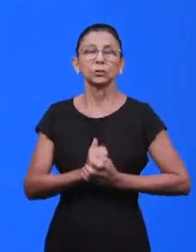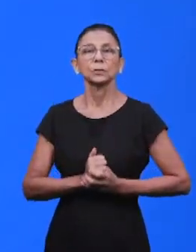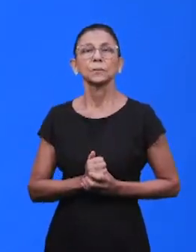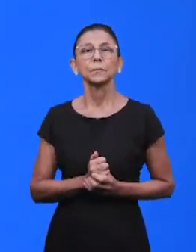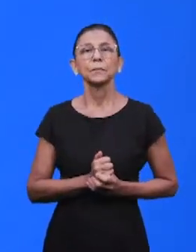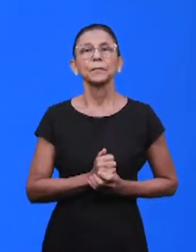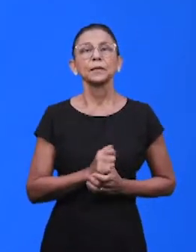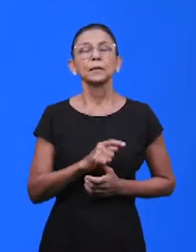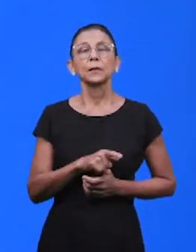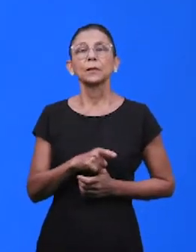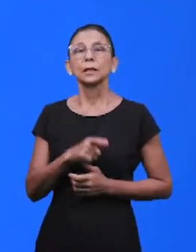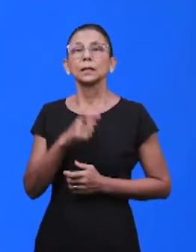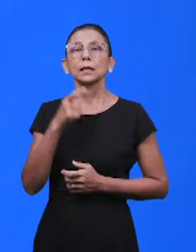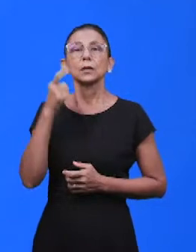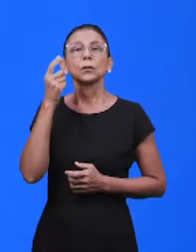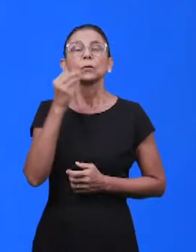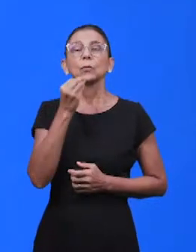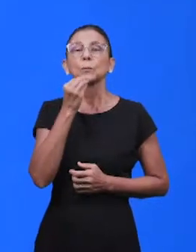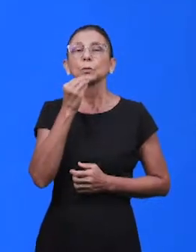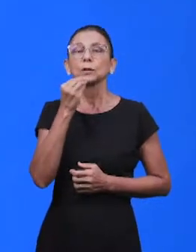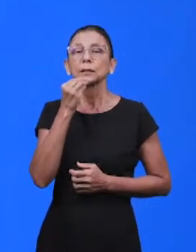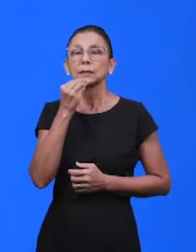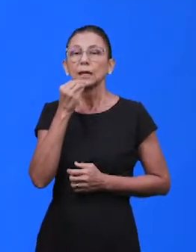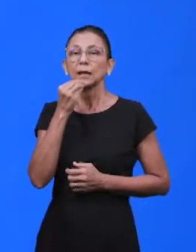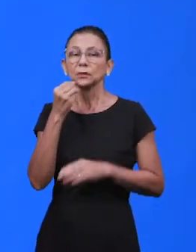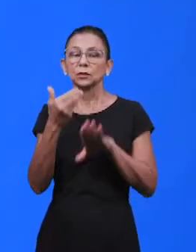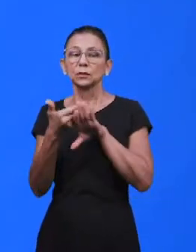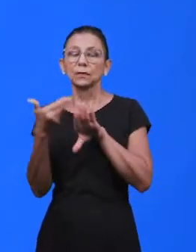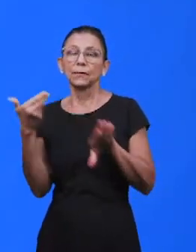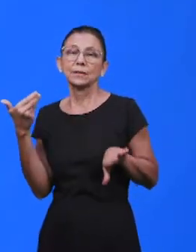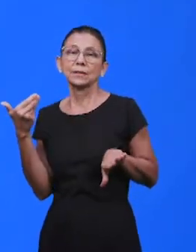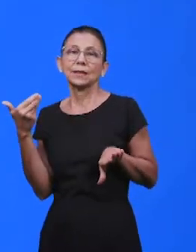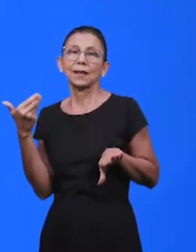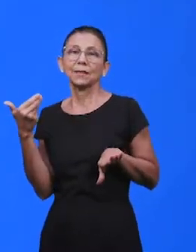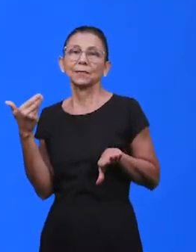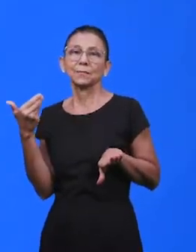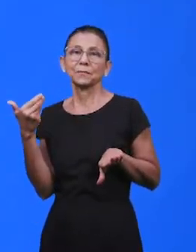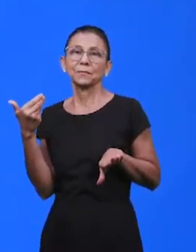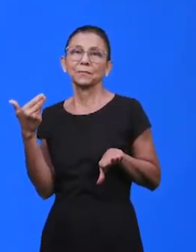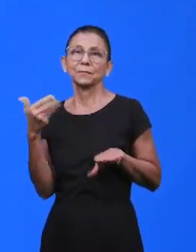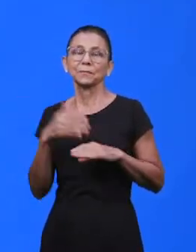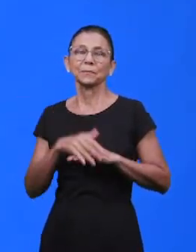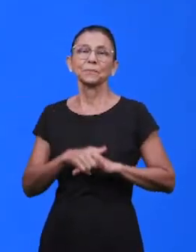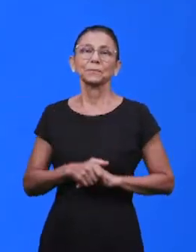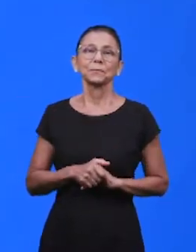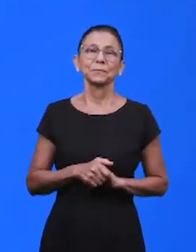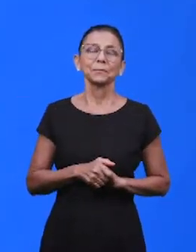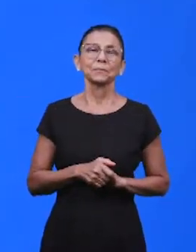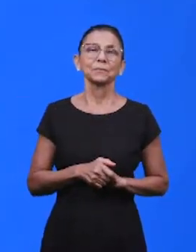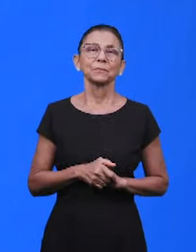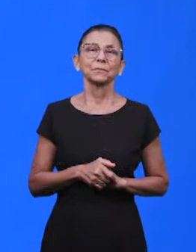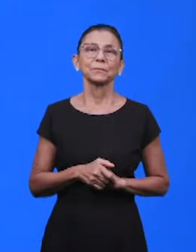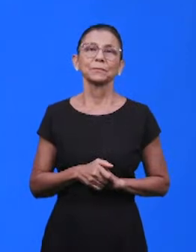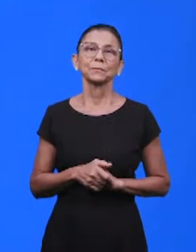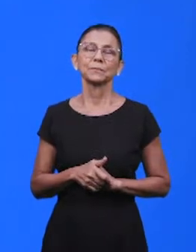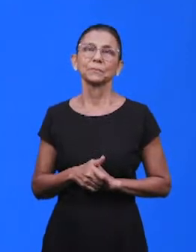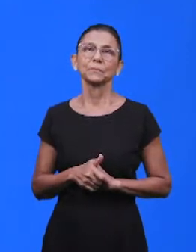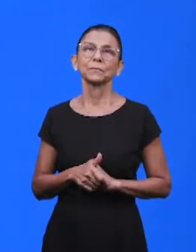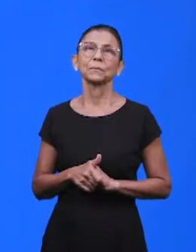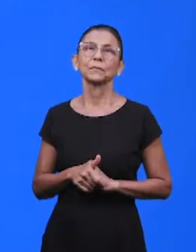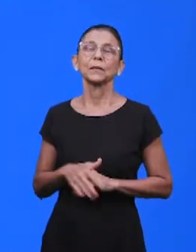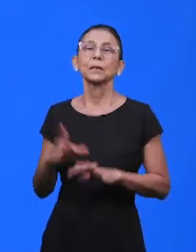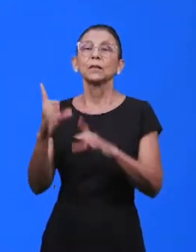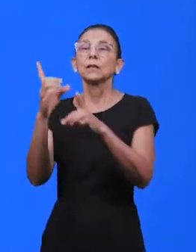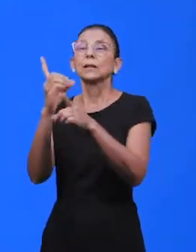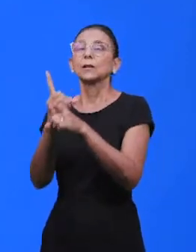oportunidade de se apartar deles, que é o versículo 4 de Cantares 3. E apartando-se deles, então ela achou